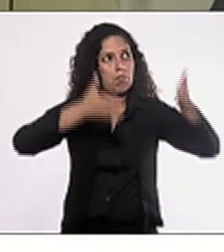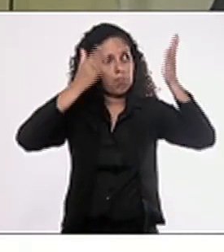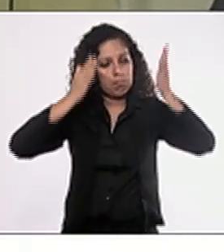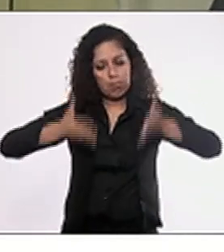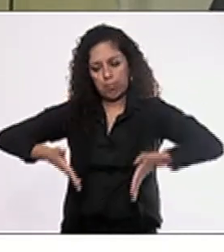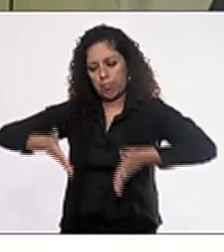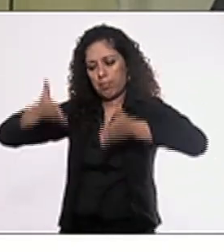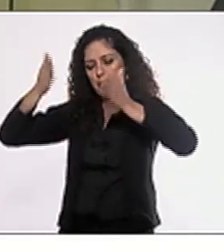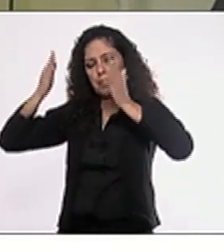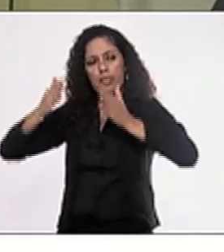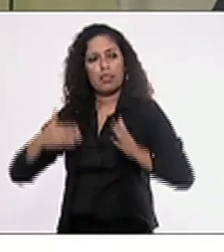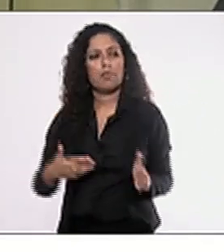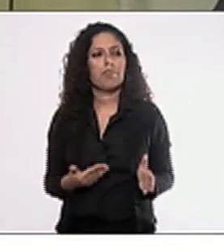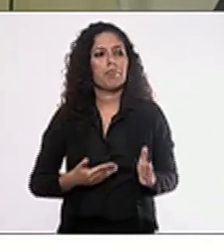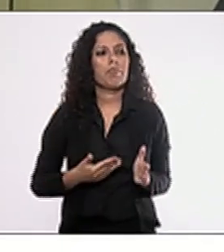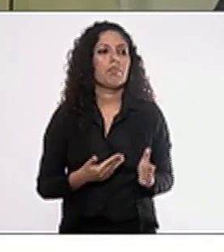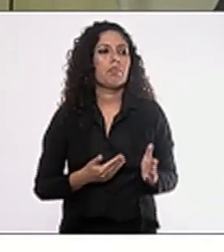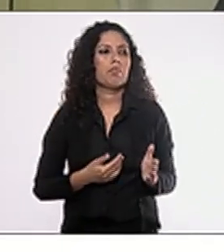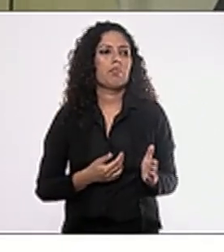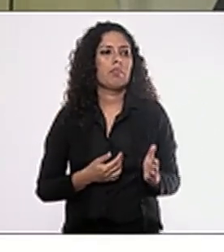foram